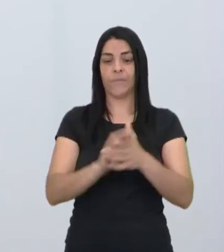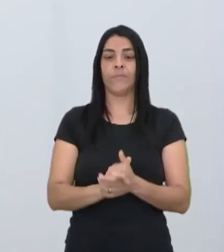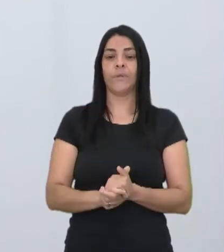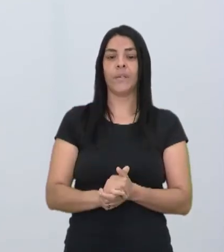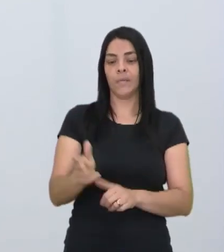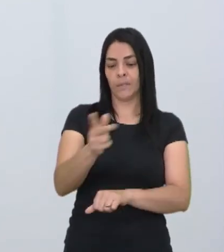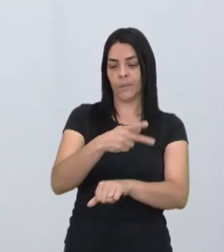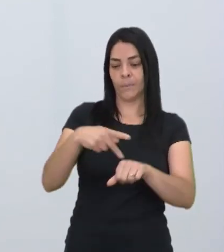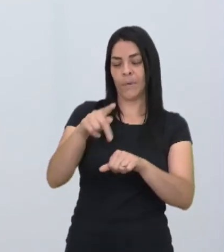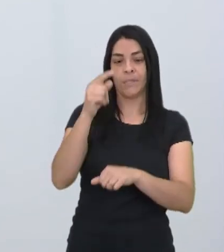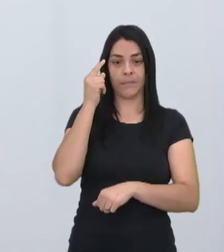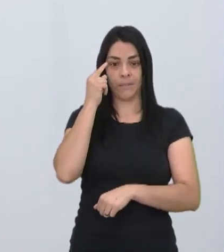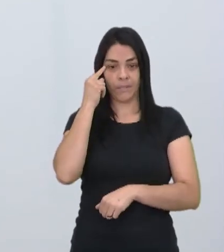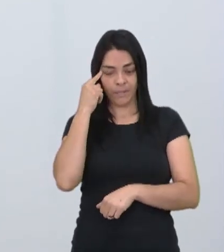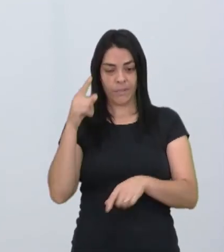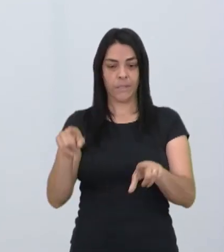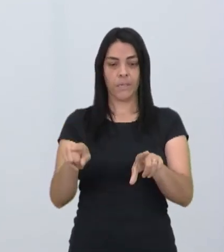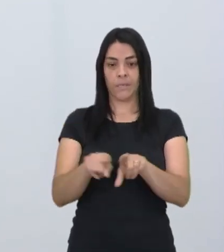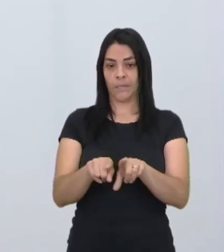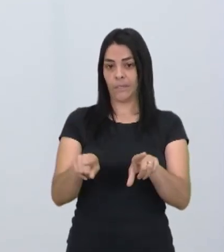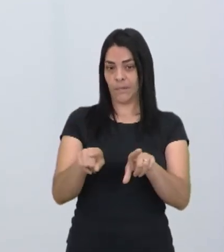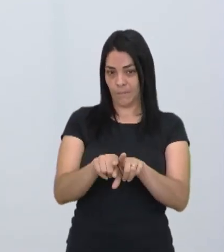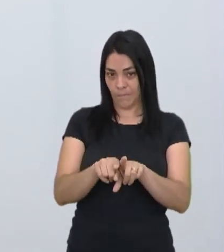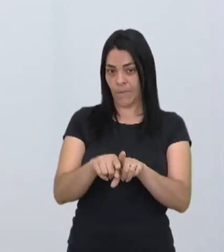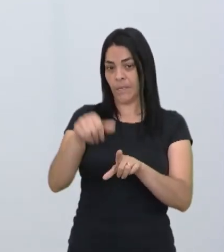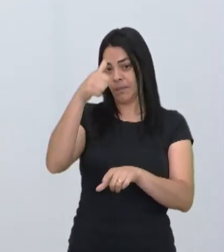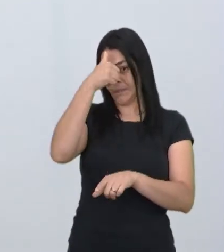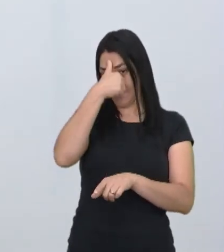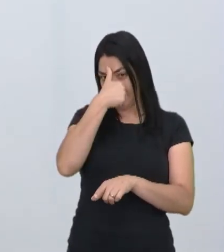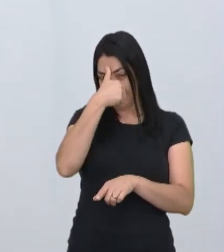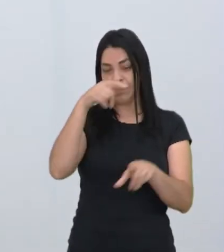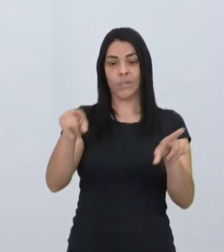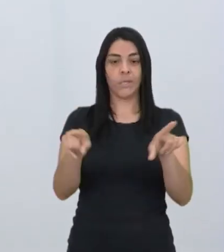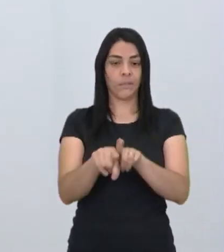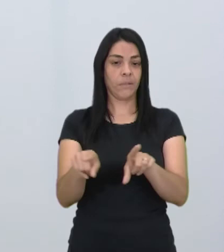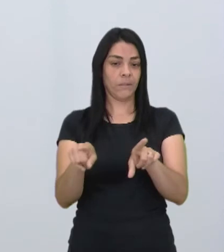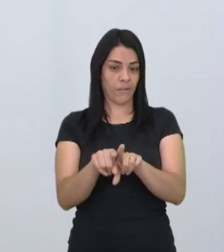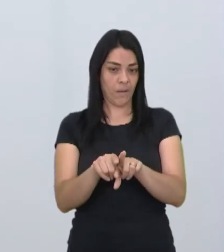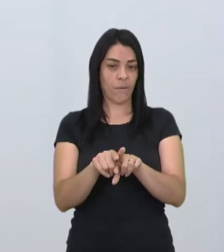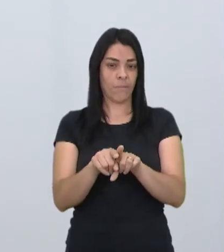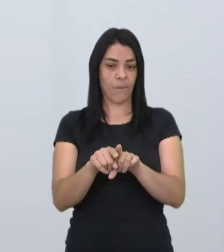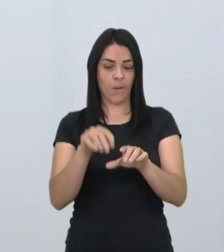cidades da Índia, onde os níveis aí